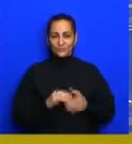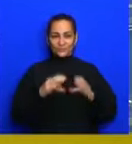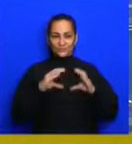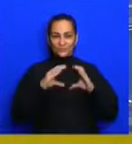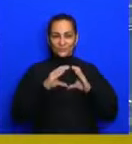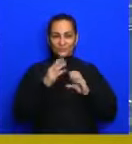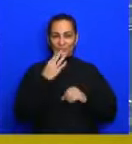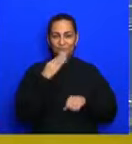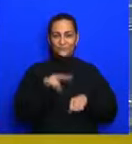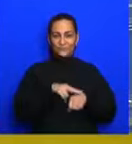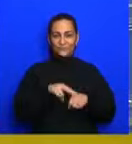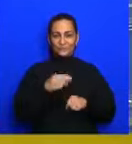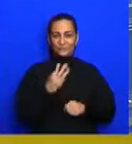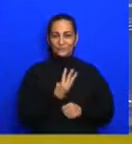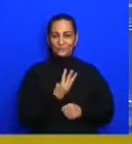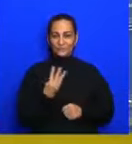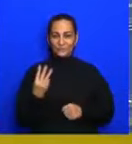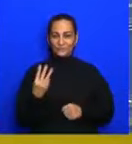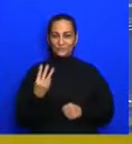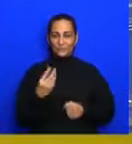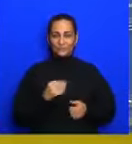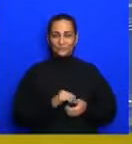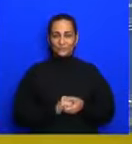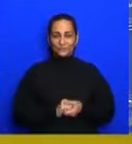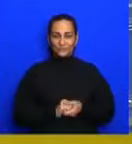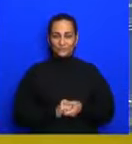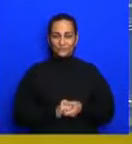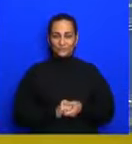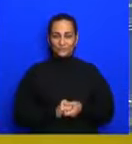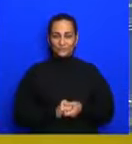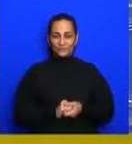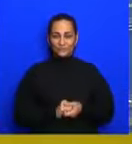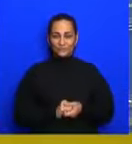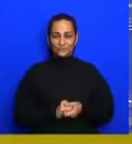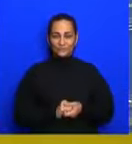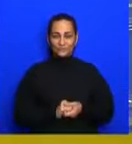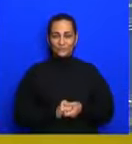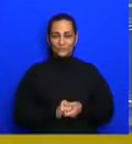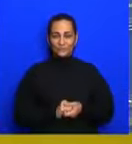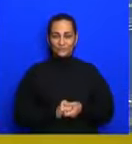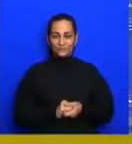Bola verde, número 33. Verde, 33.